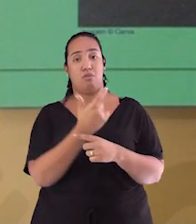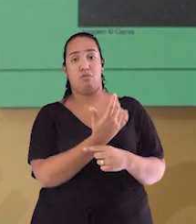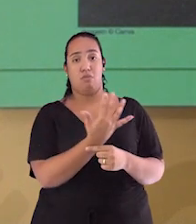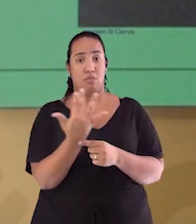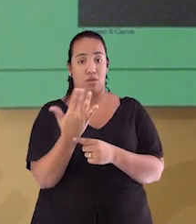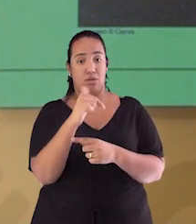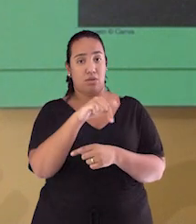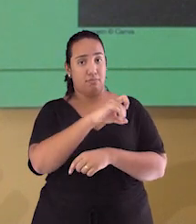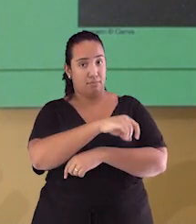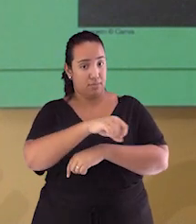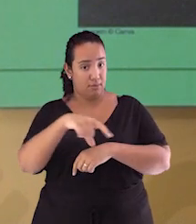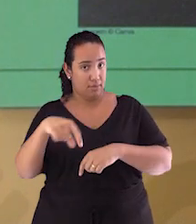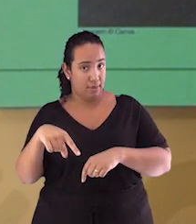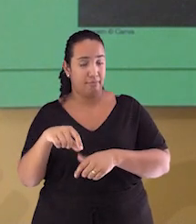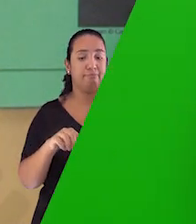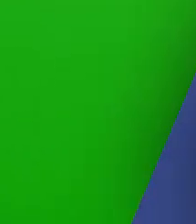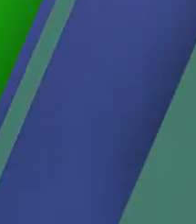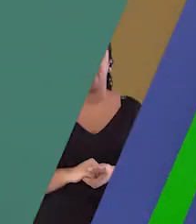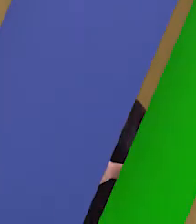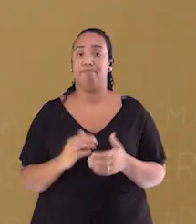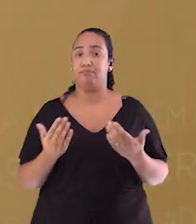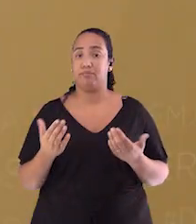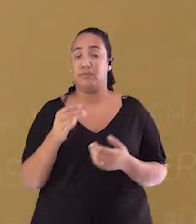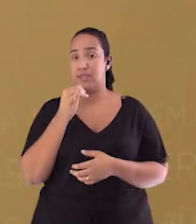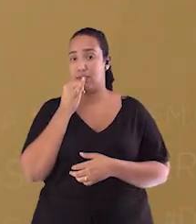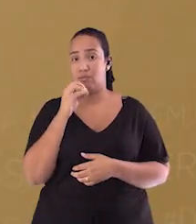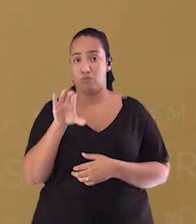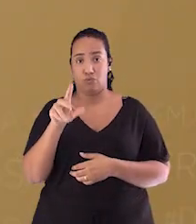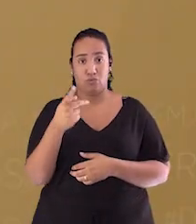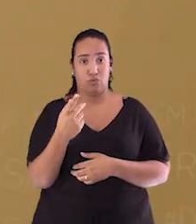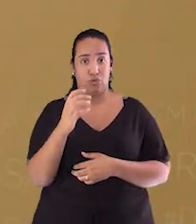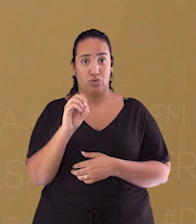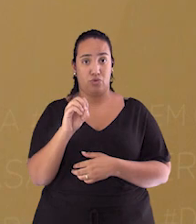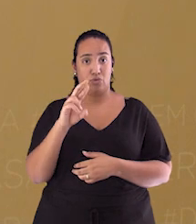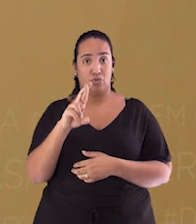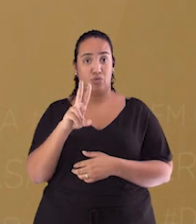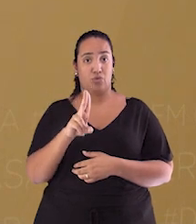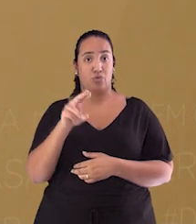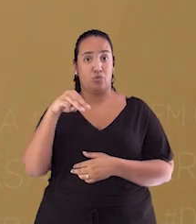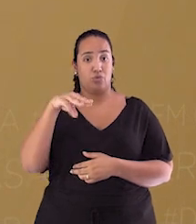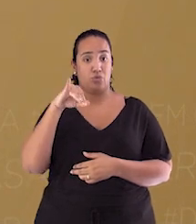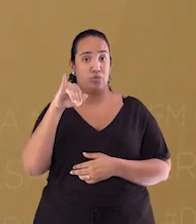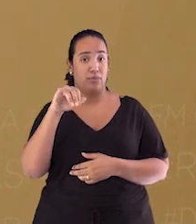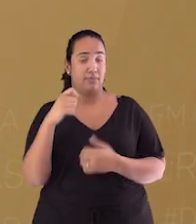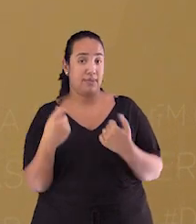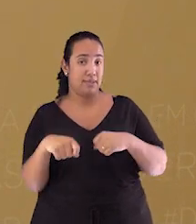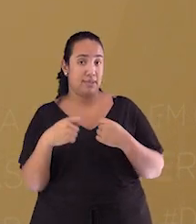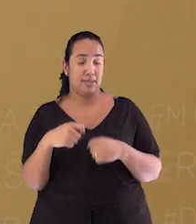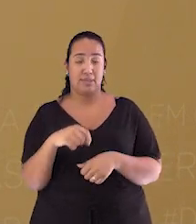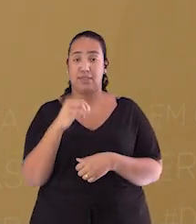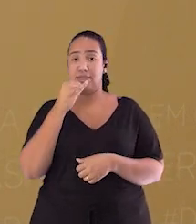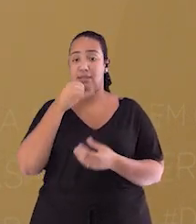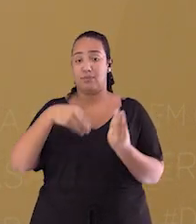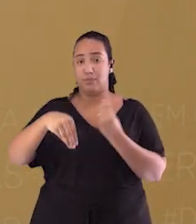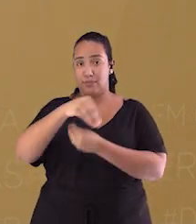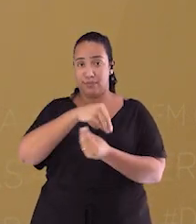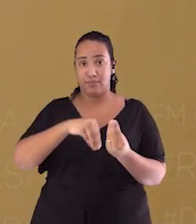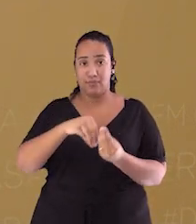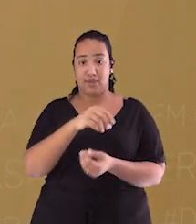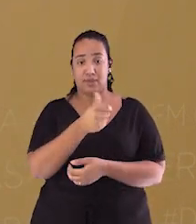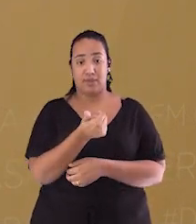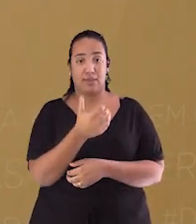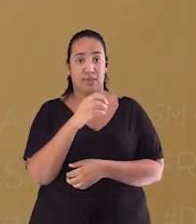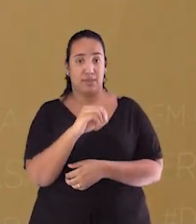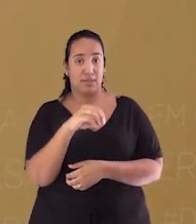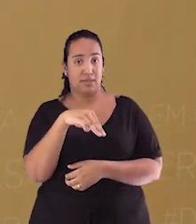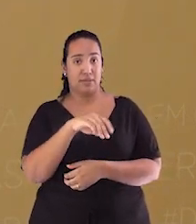as suas plantas com esses produtos. O chorume, por exemplo, necessita ser diluído 10 ml em 1